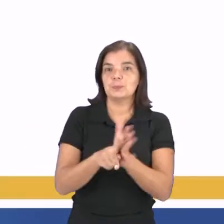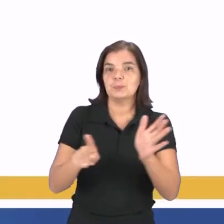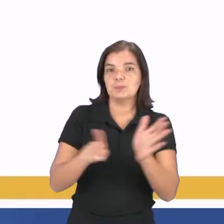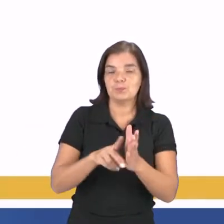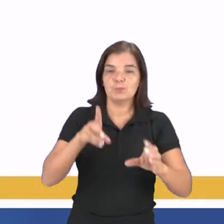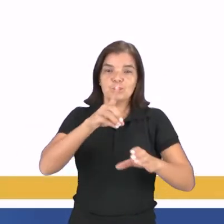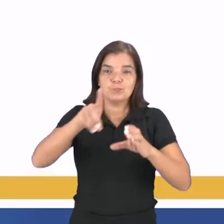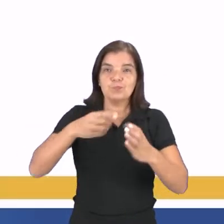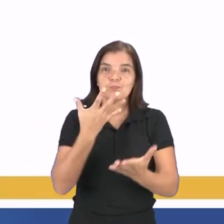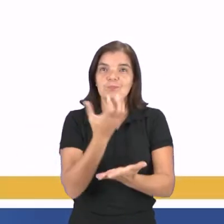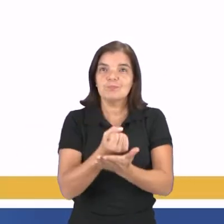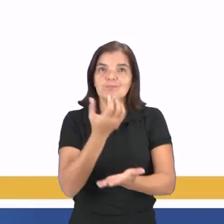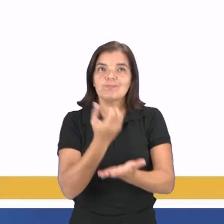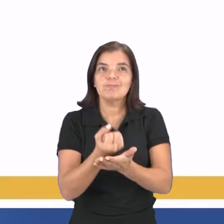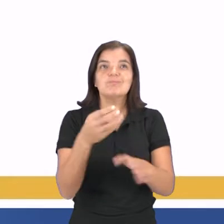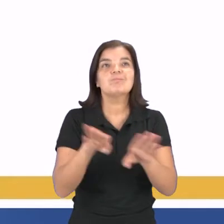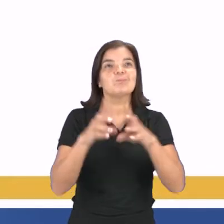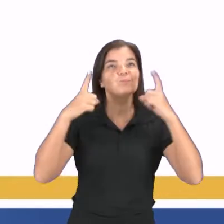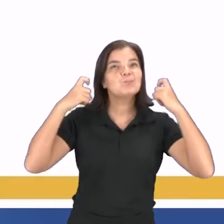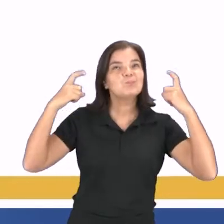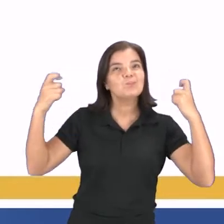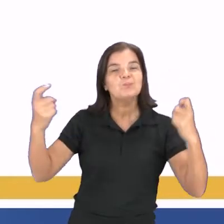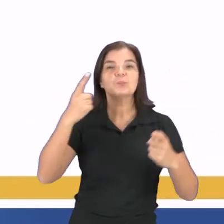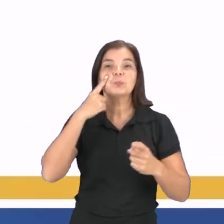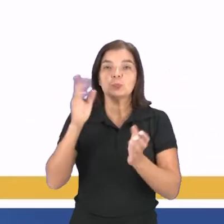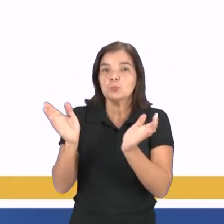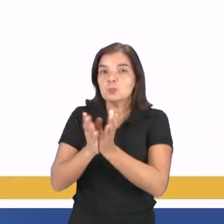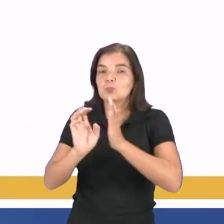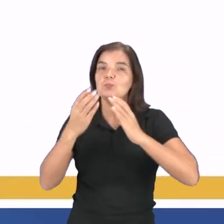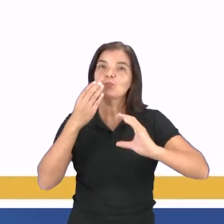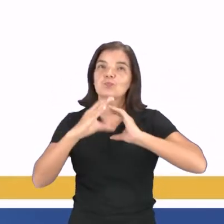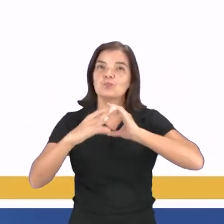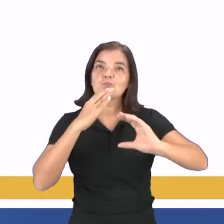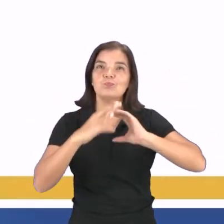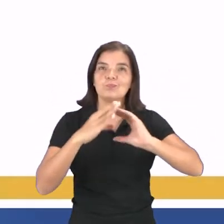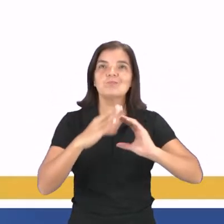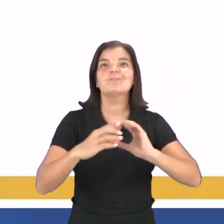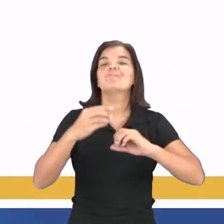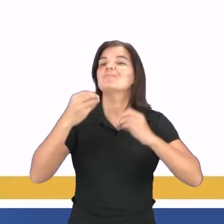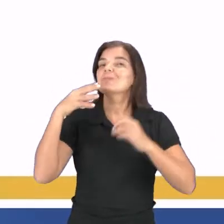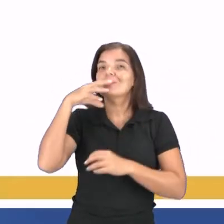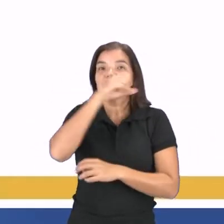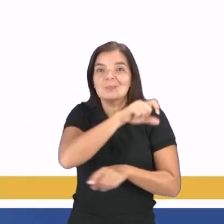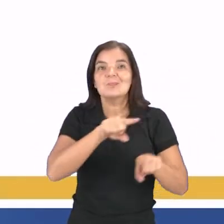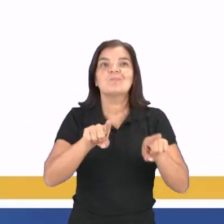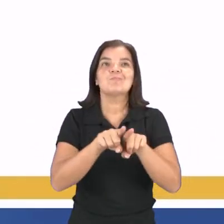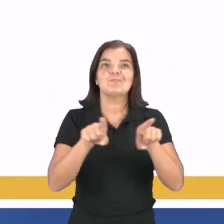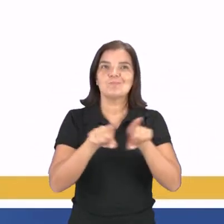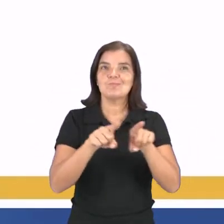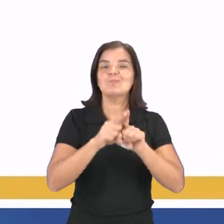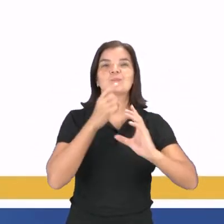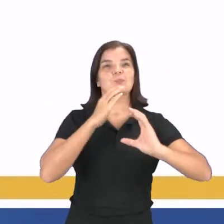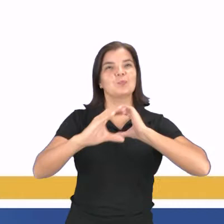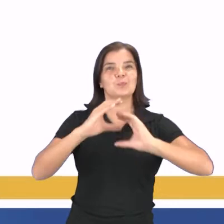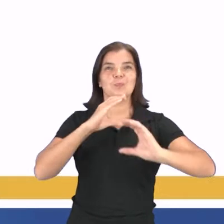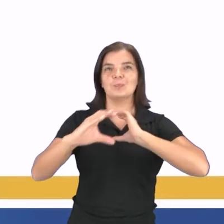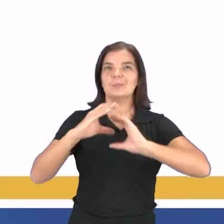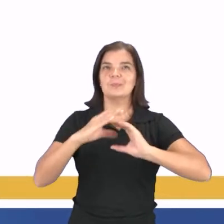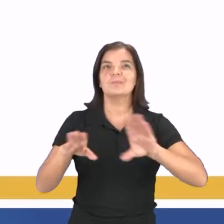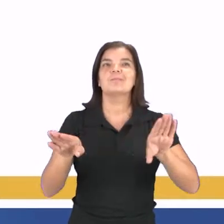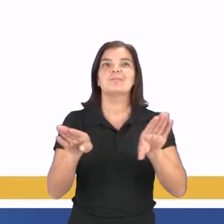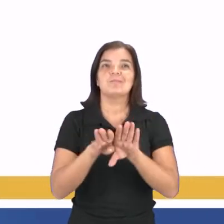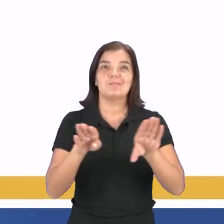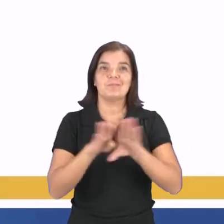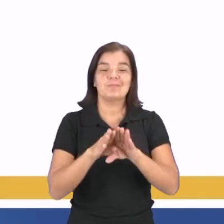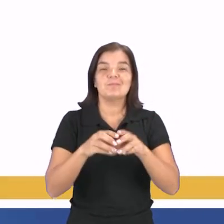à própria gravação sonora obstaram a que o fonógrafo se tornasse, de imediato, num dispositivo de